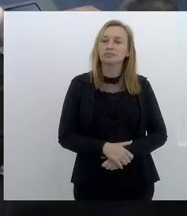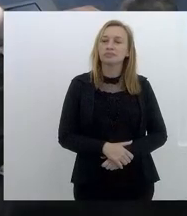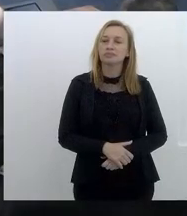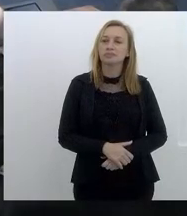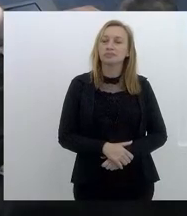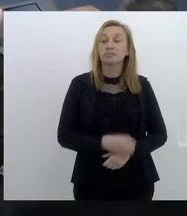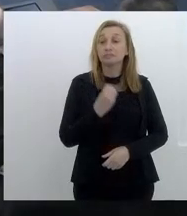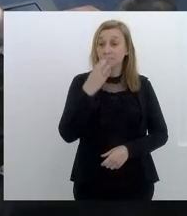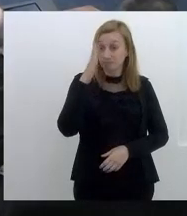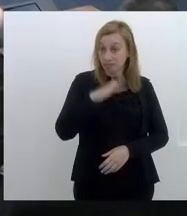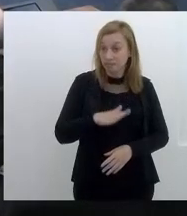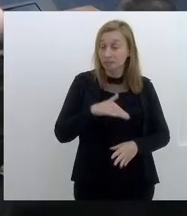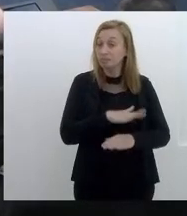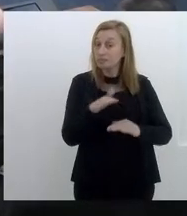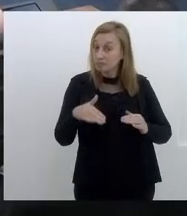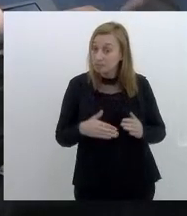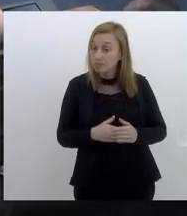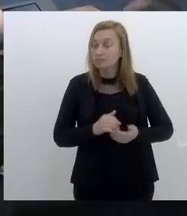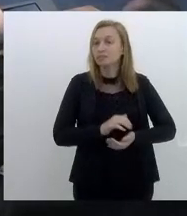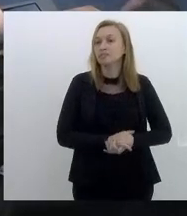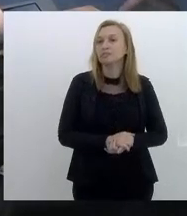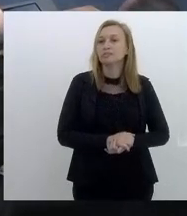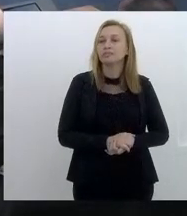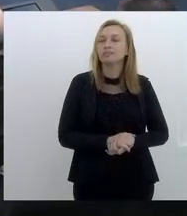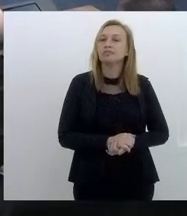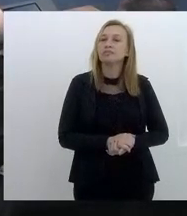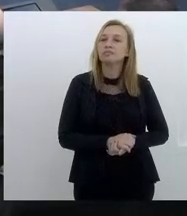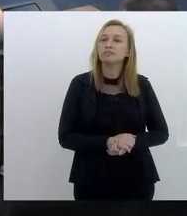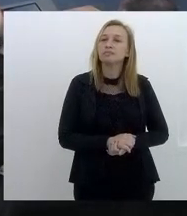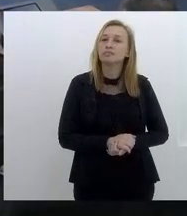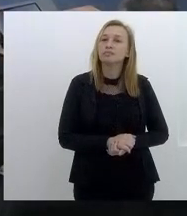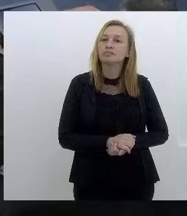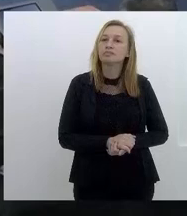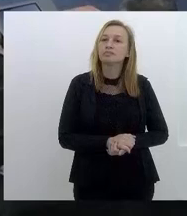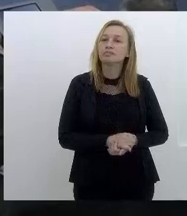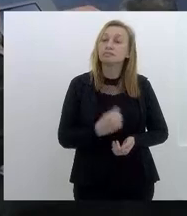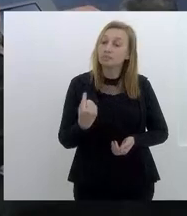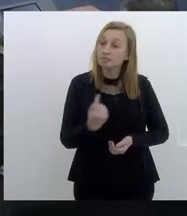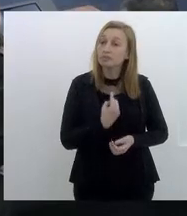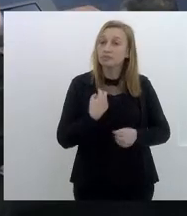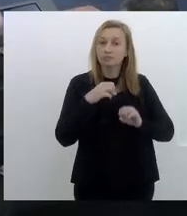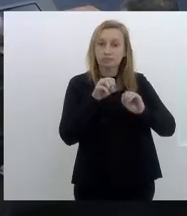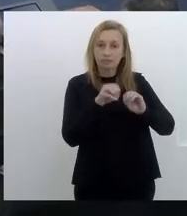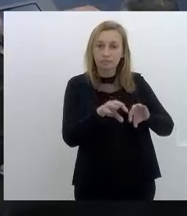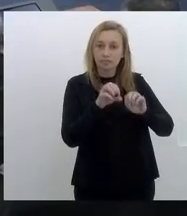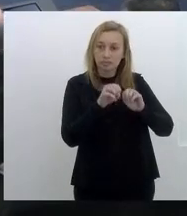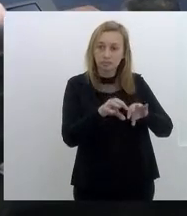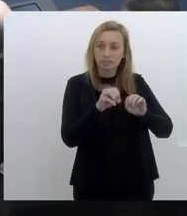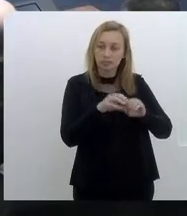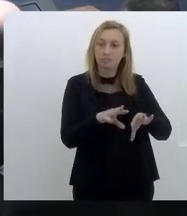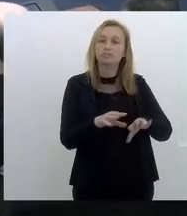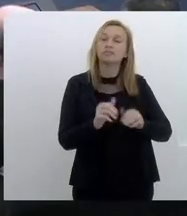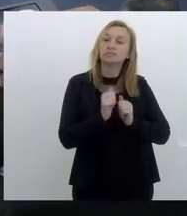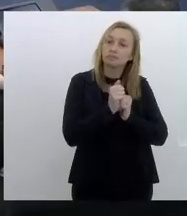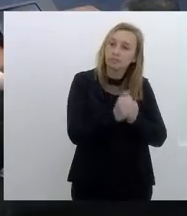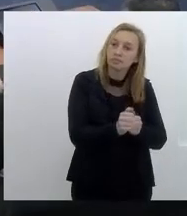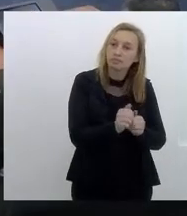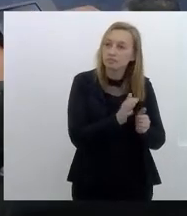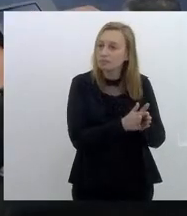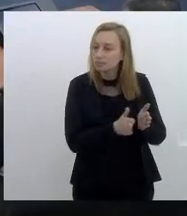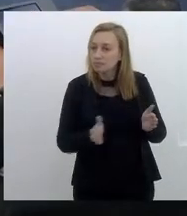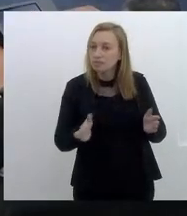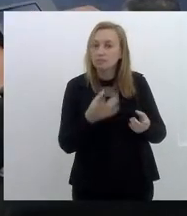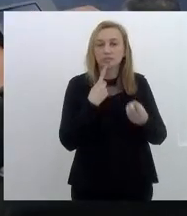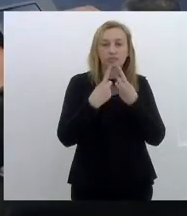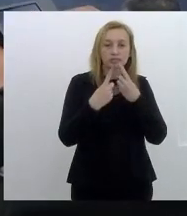Tá bom boa tarde a todos todas e todos nós da educação estamos acompanhando esse processo